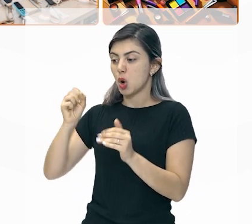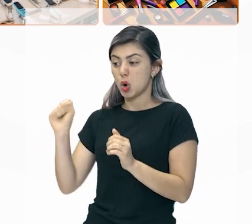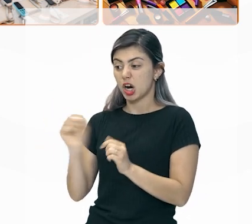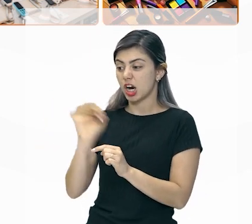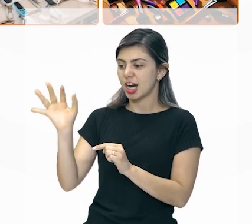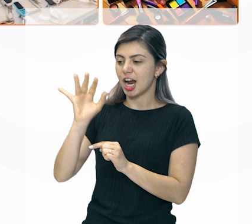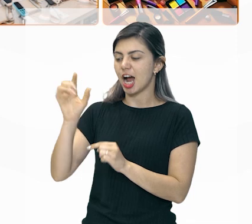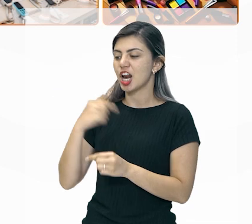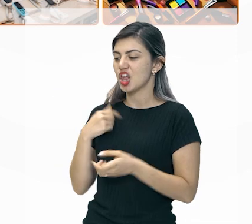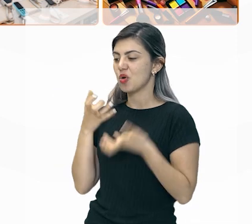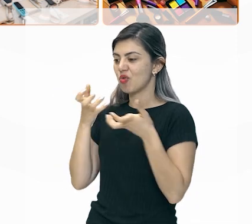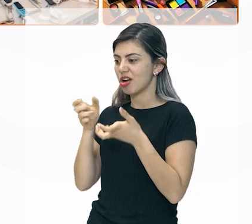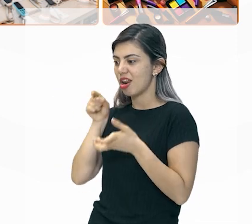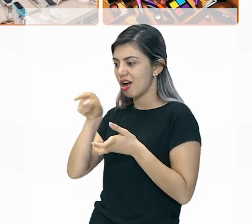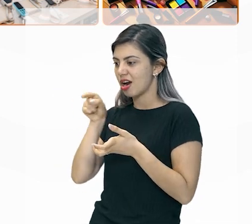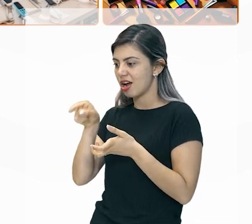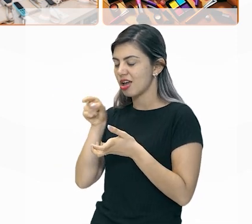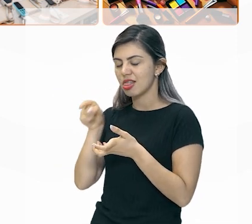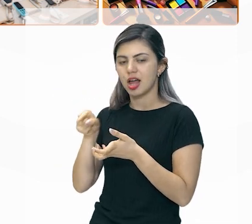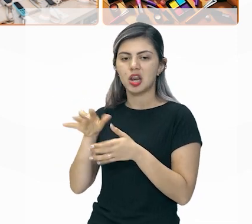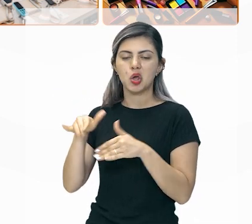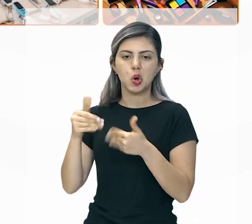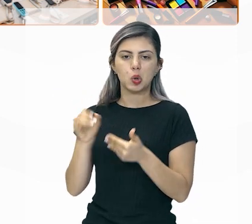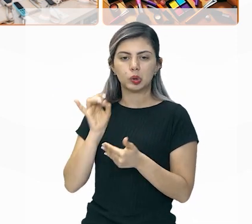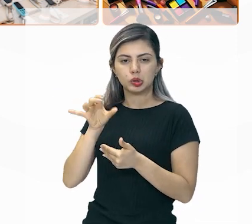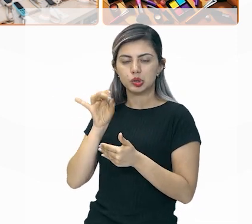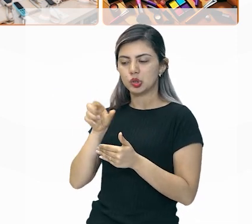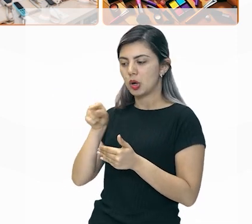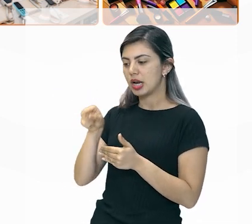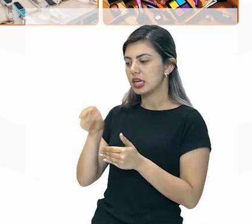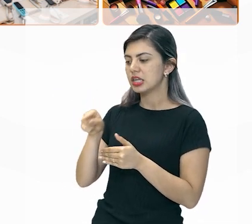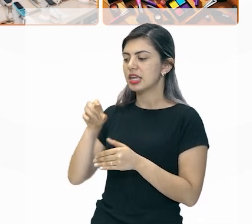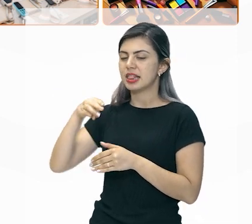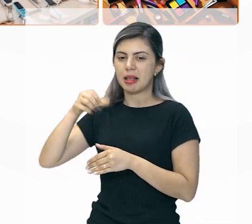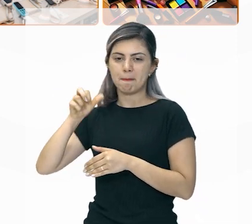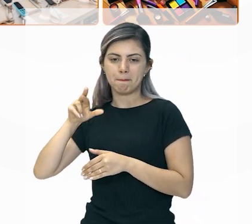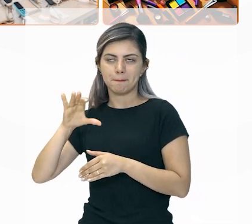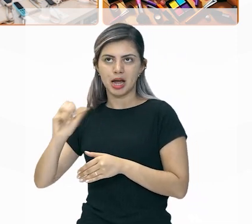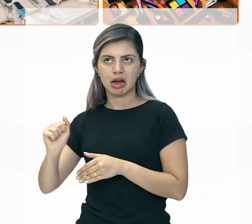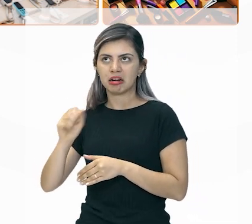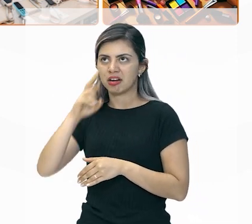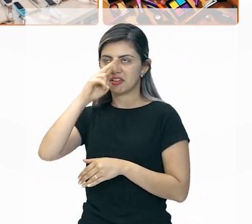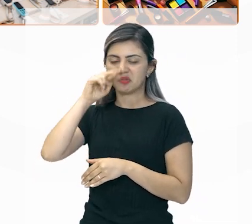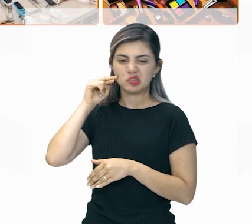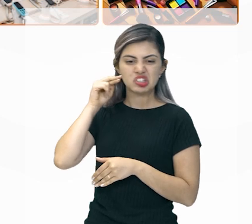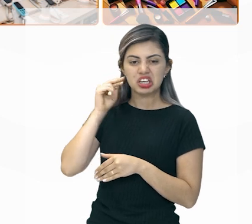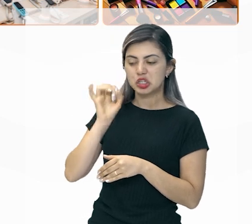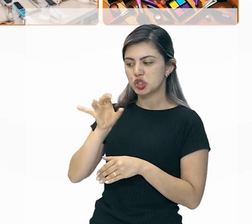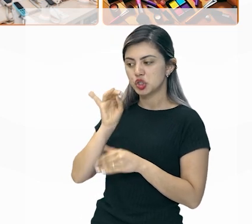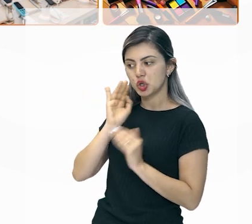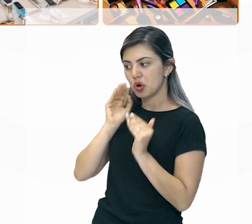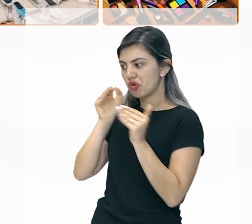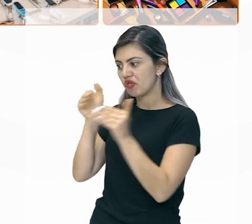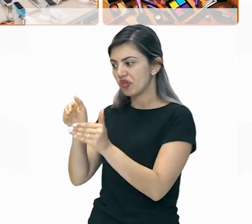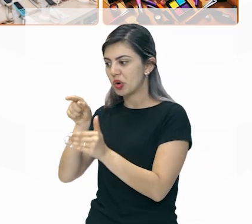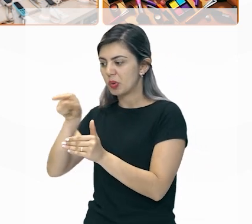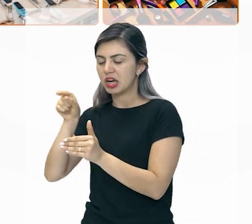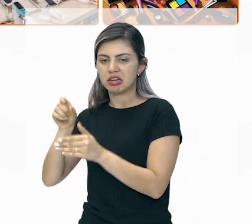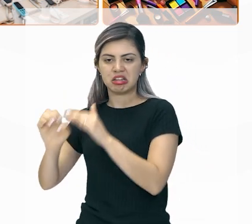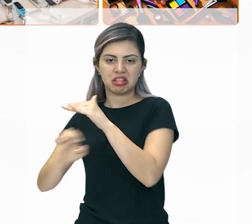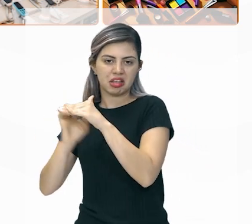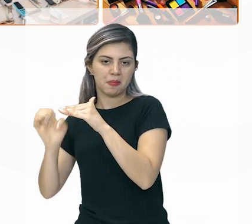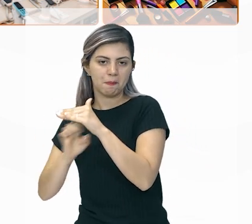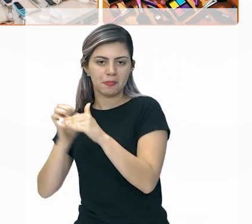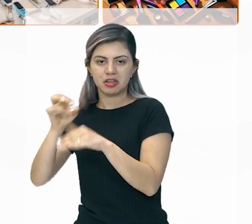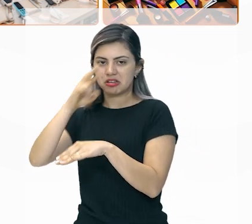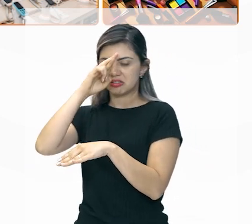caro, ou só naquele ramo ali, daquela marca de refrigerante, ou daquela empresa lá de